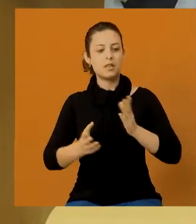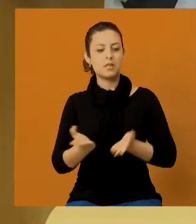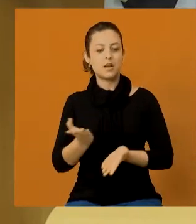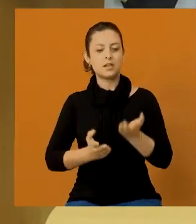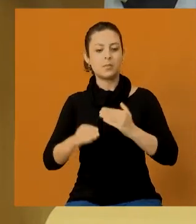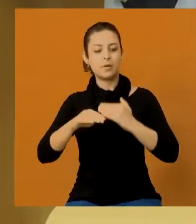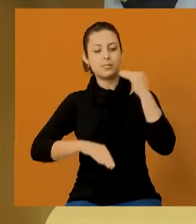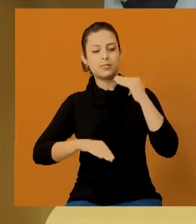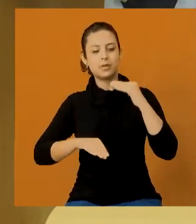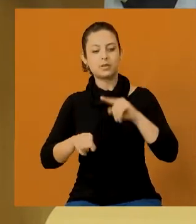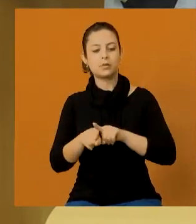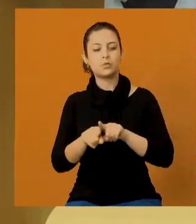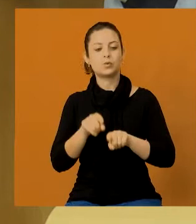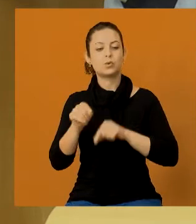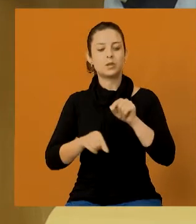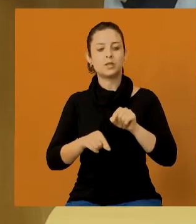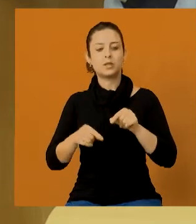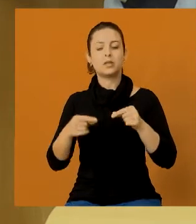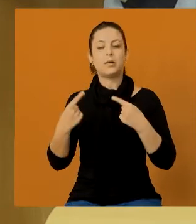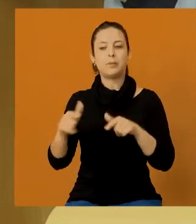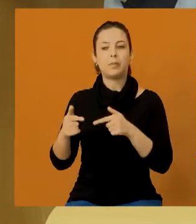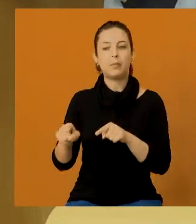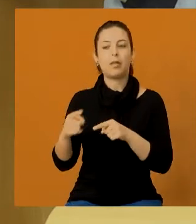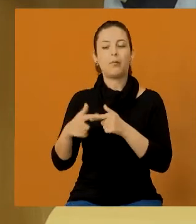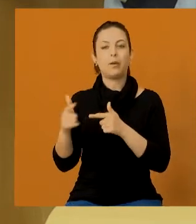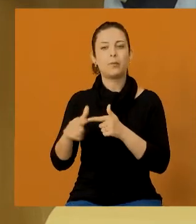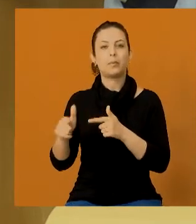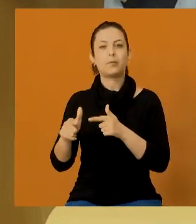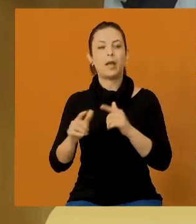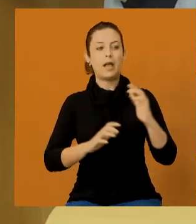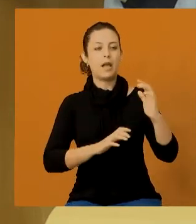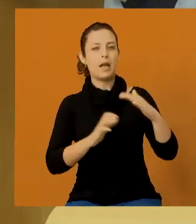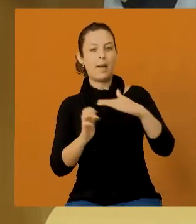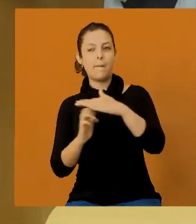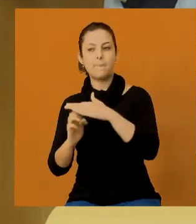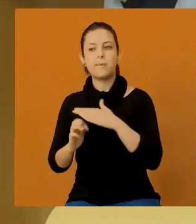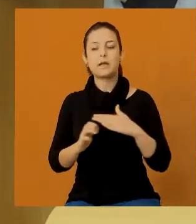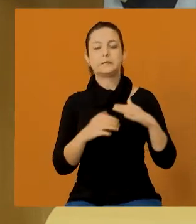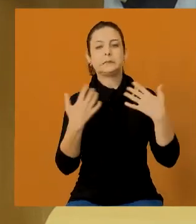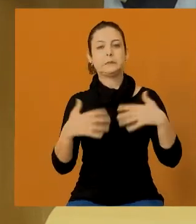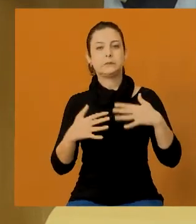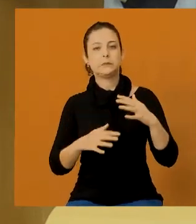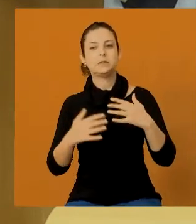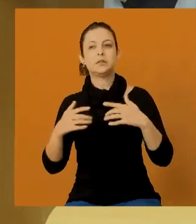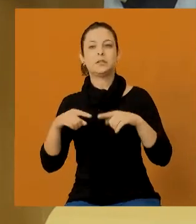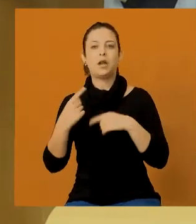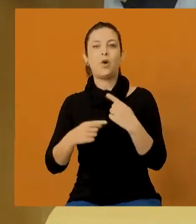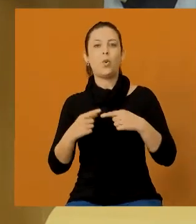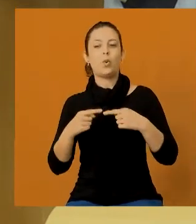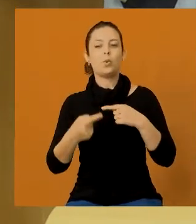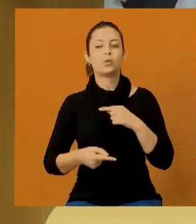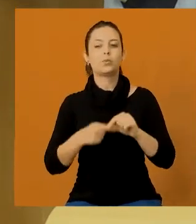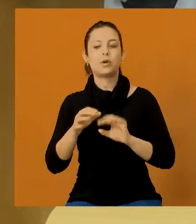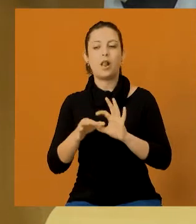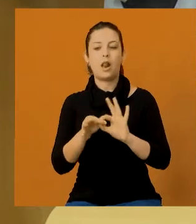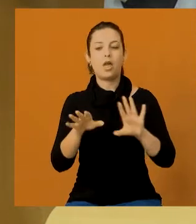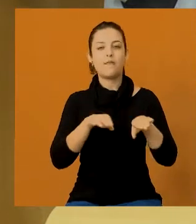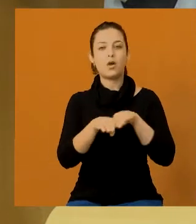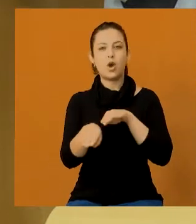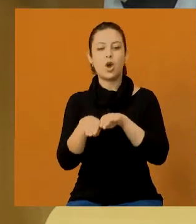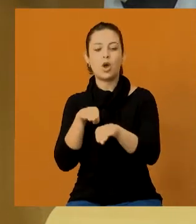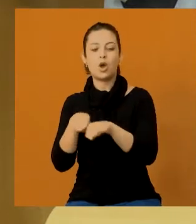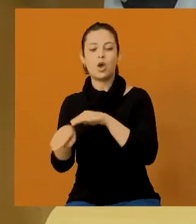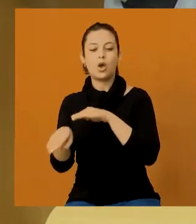tratamento desigual, que gera implicações entre as empresas, afrontando, por consequência, o princípio da livre